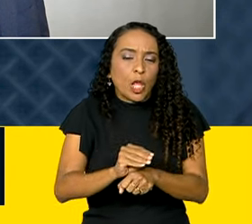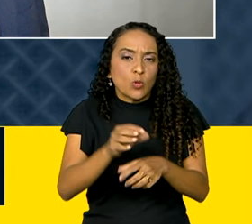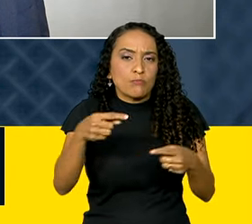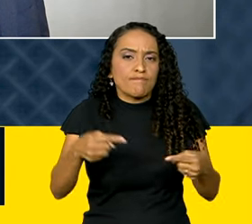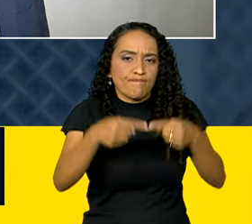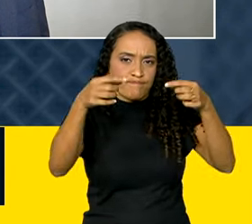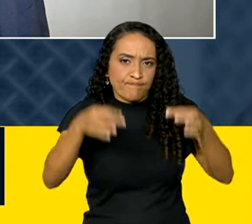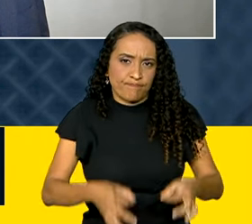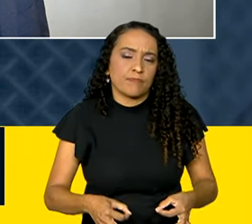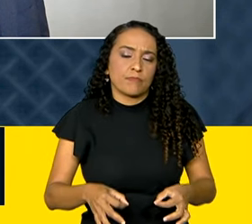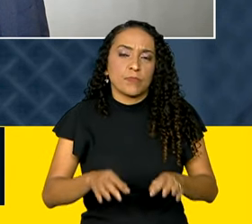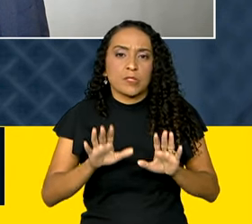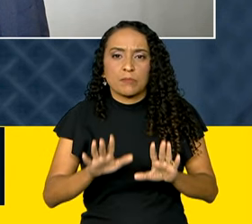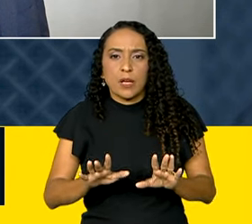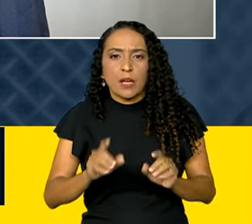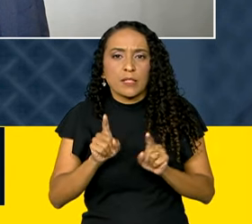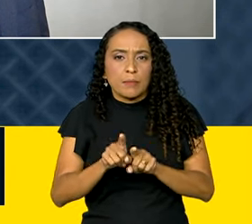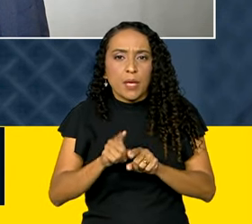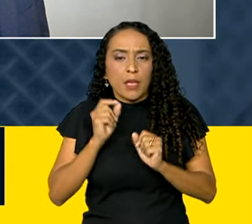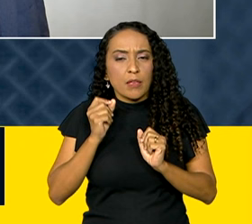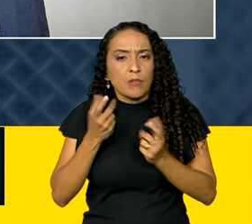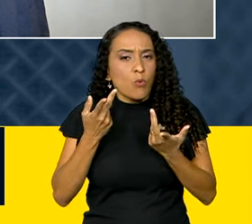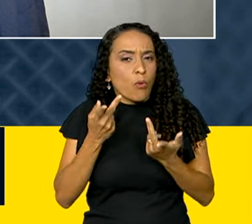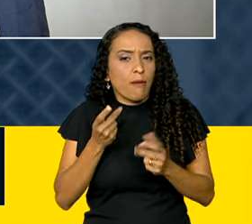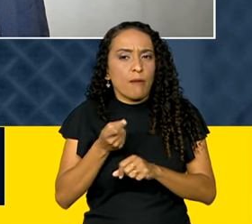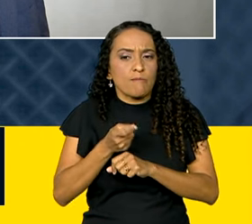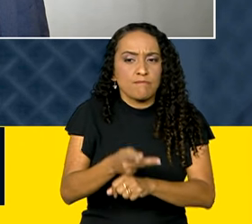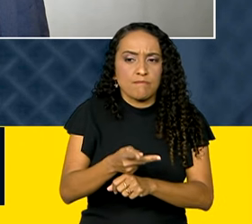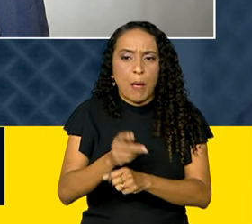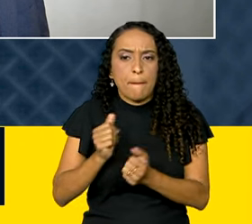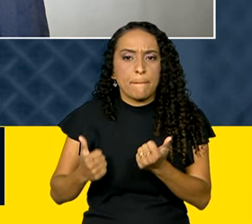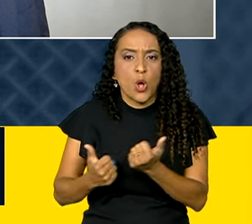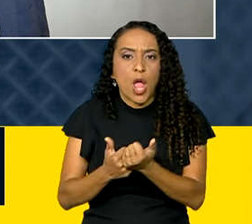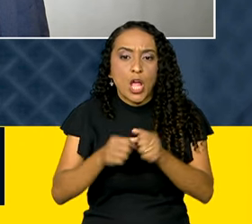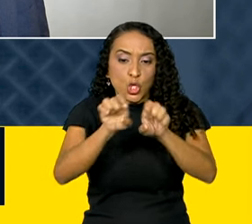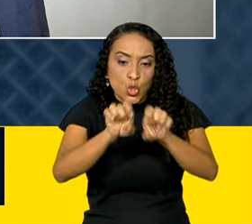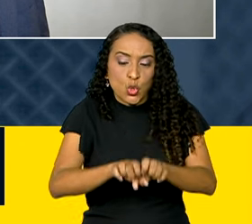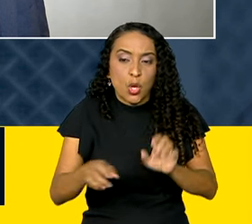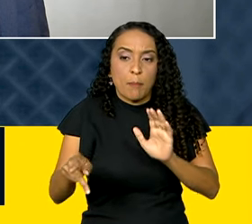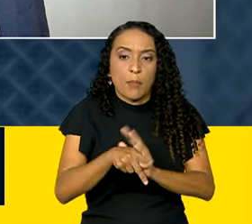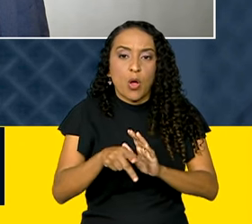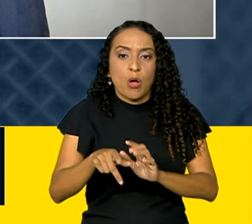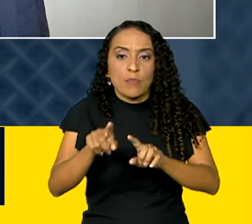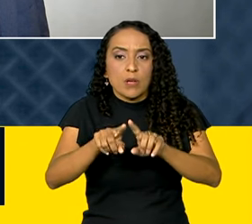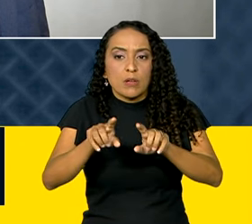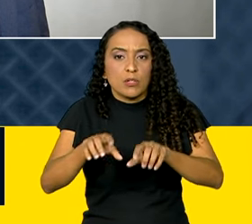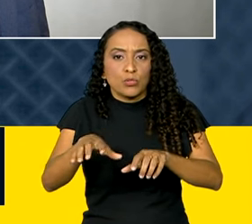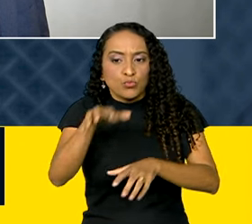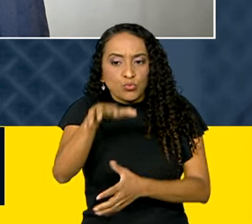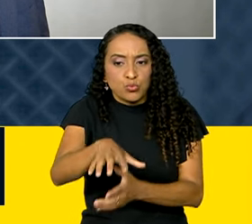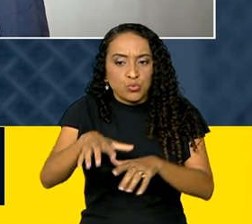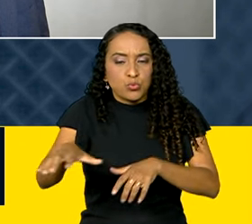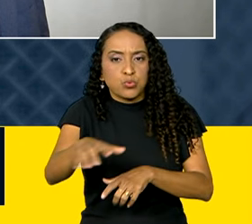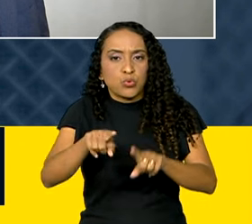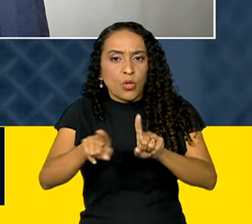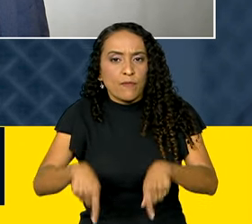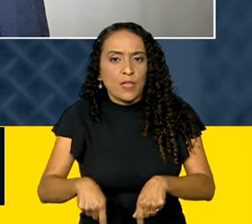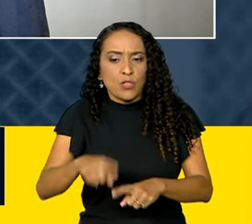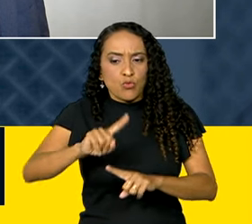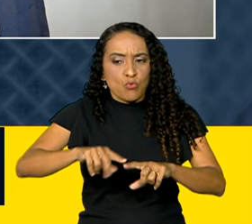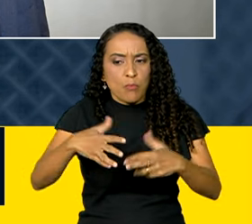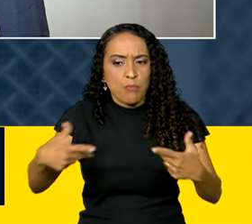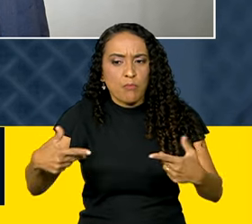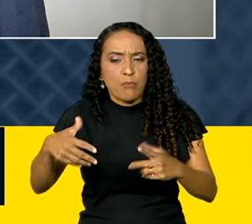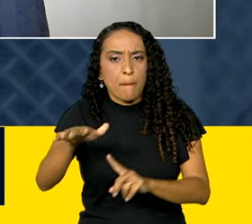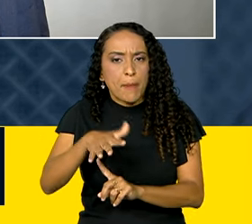adequado, mas buscando também apoiar a estrutura dos serviços locais, com equipamentos,